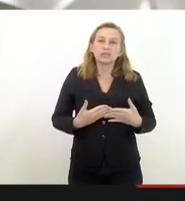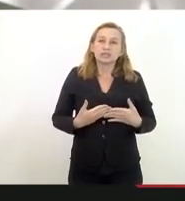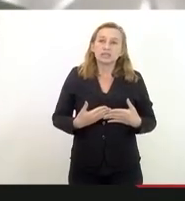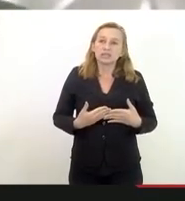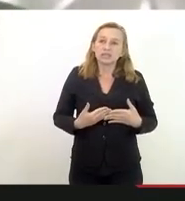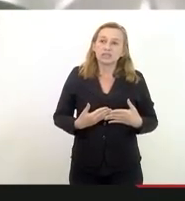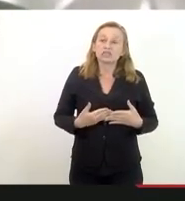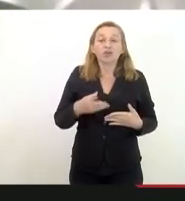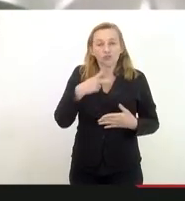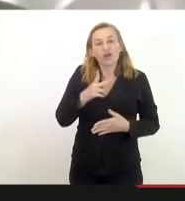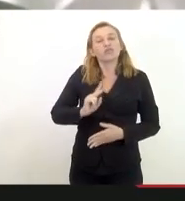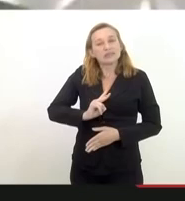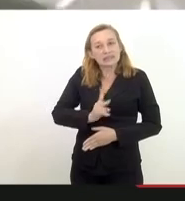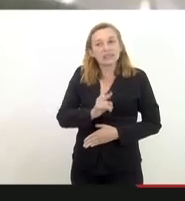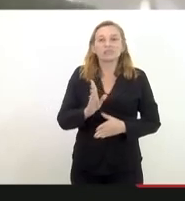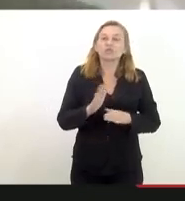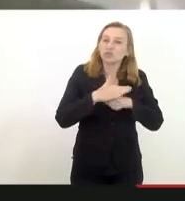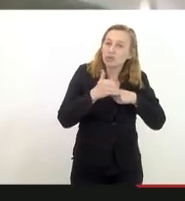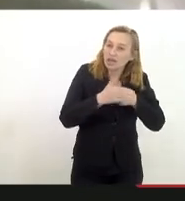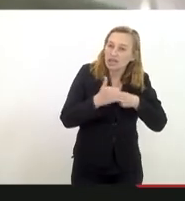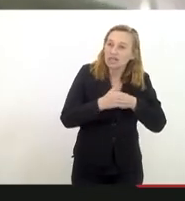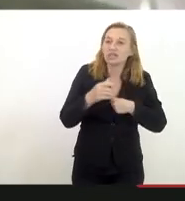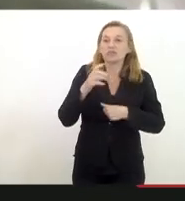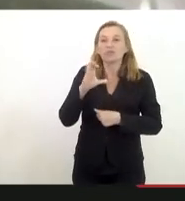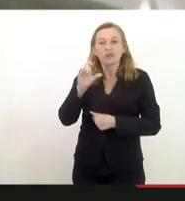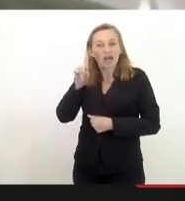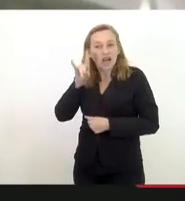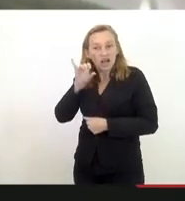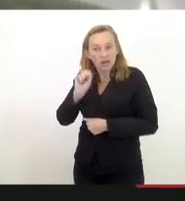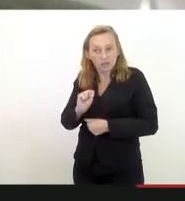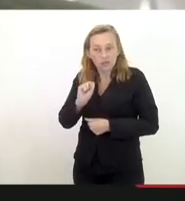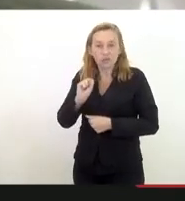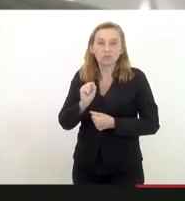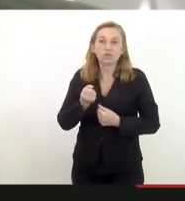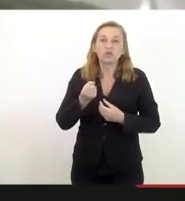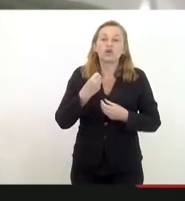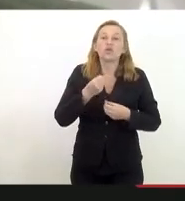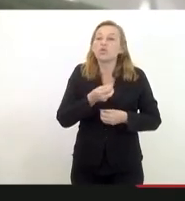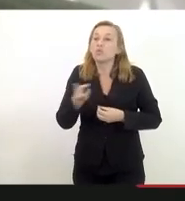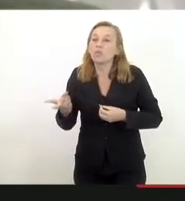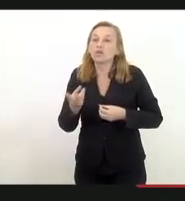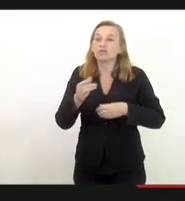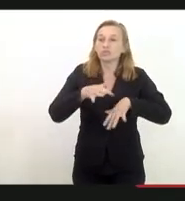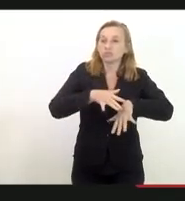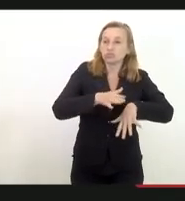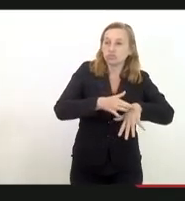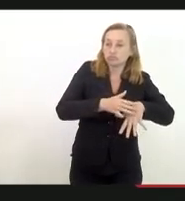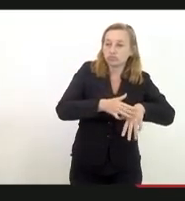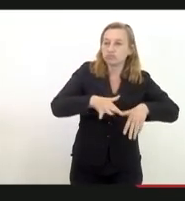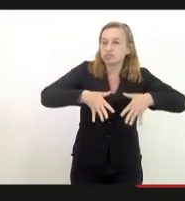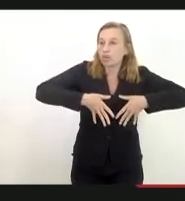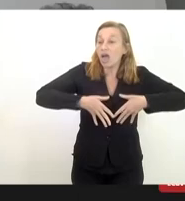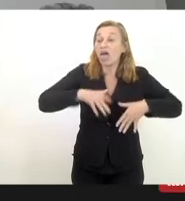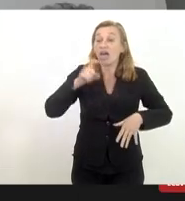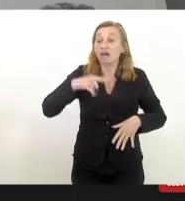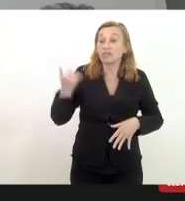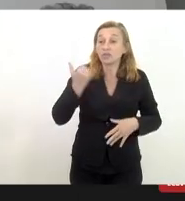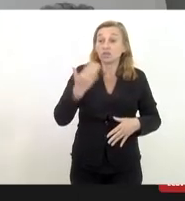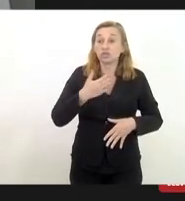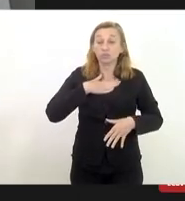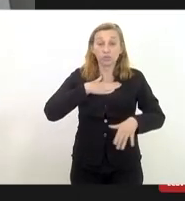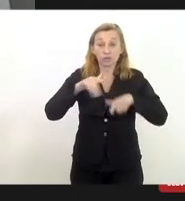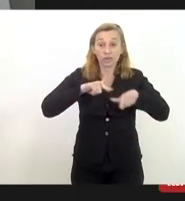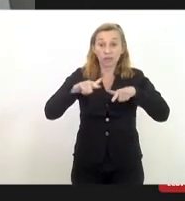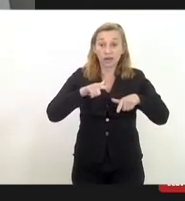e eu falo sempre, né, com muito carinho com Carlos Basília, né, o quanto a tuberculose é importante no meu mandato, eu passei